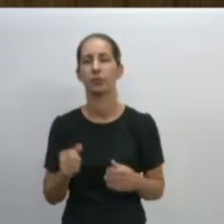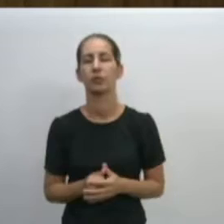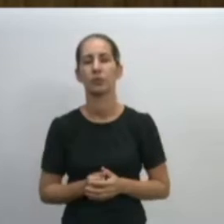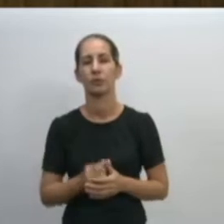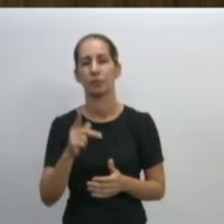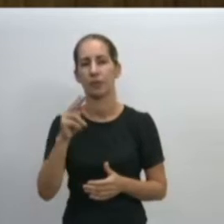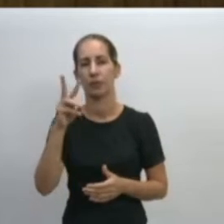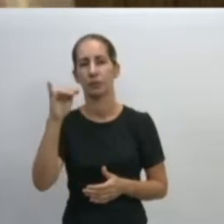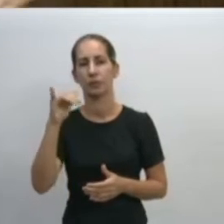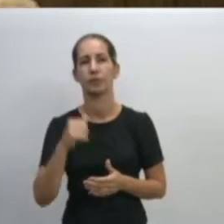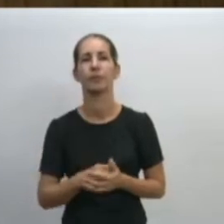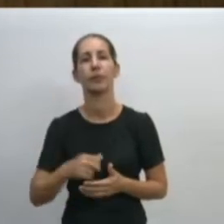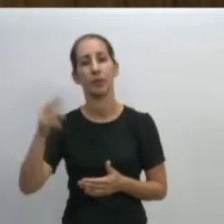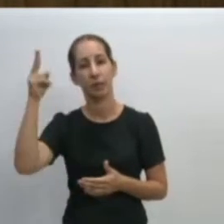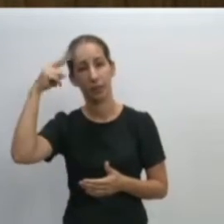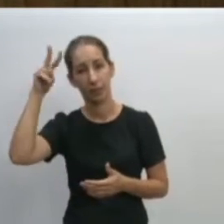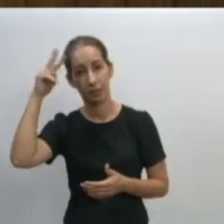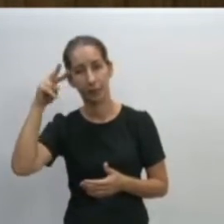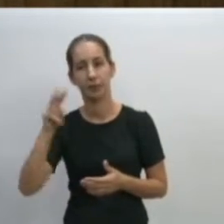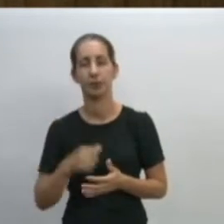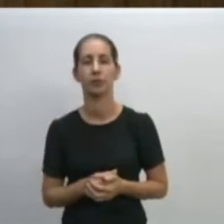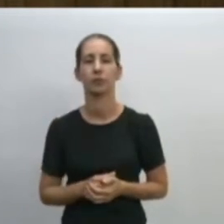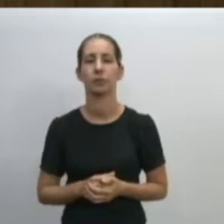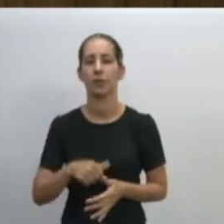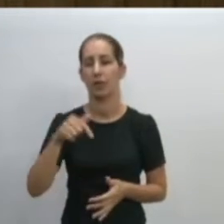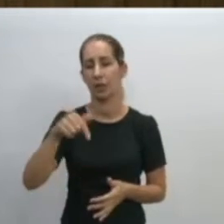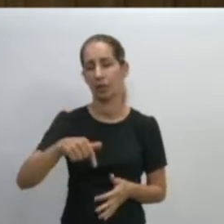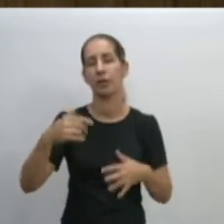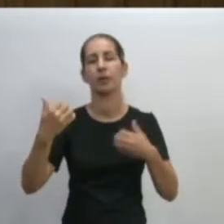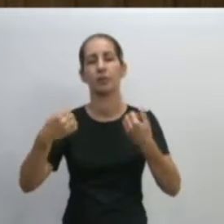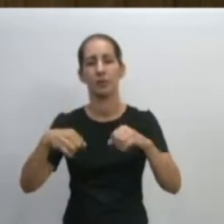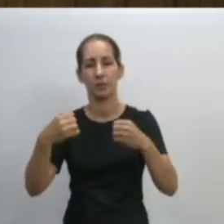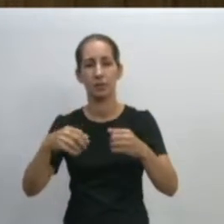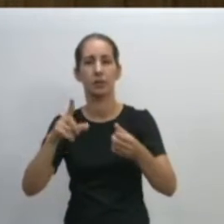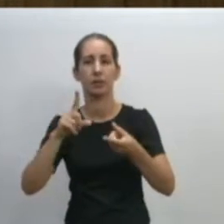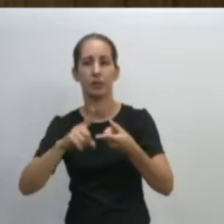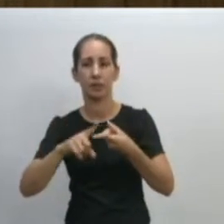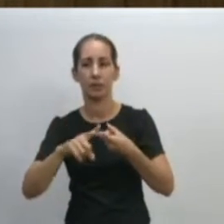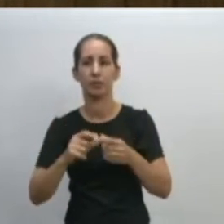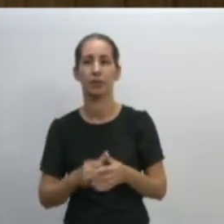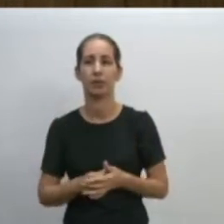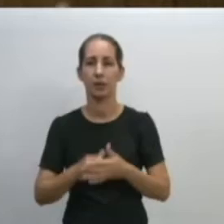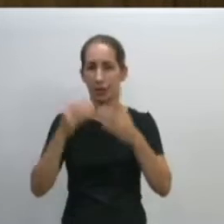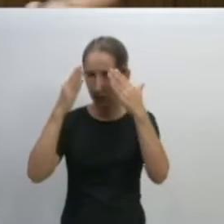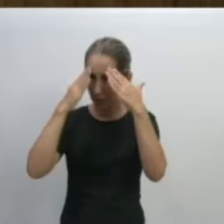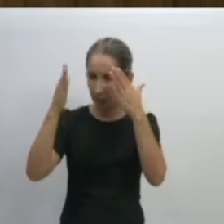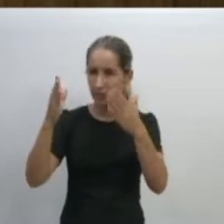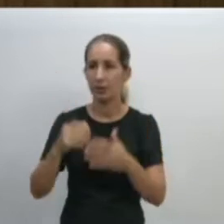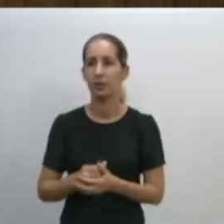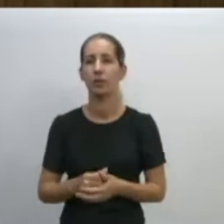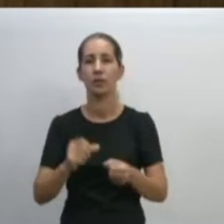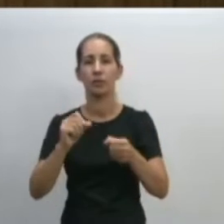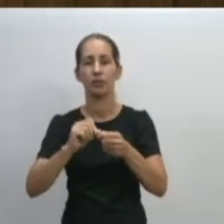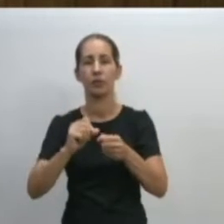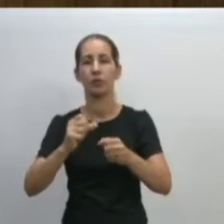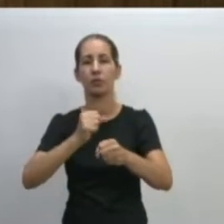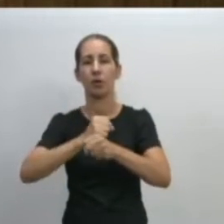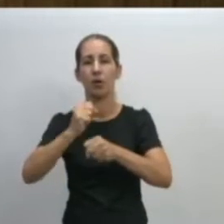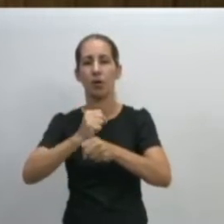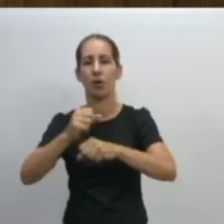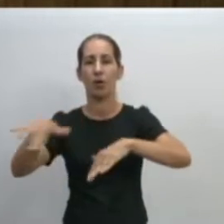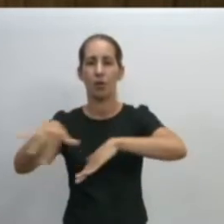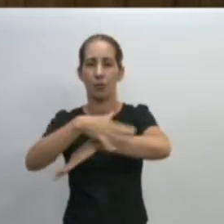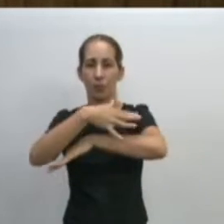Conjunto Pirangi. Lembrando, né, que aqui a gente precisa também agradecer que foi feita uma rua